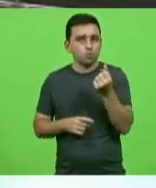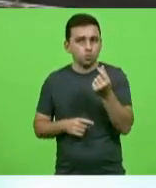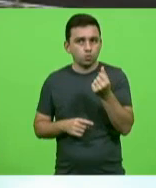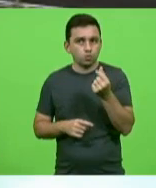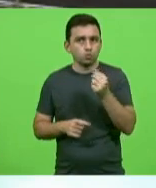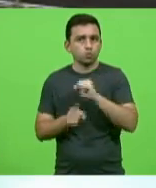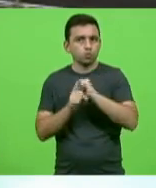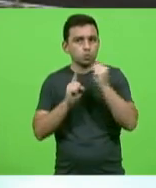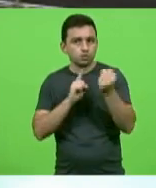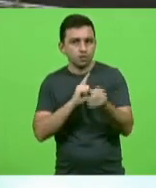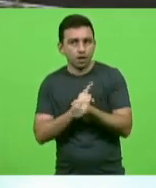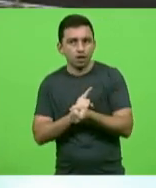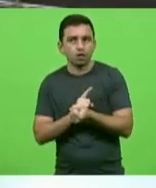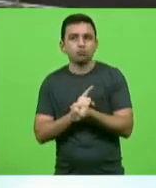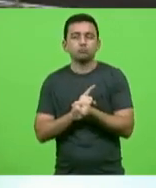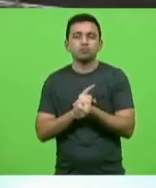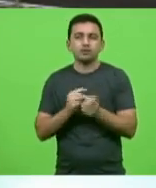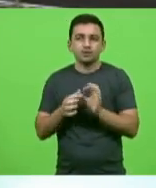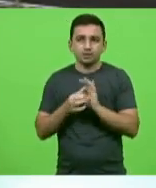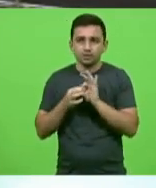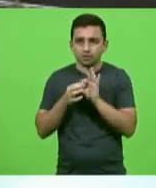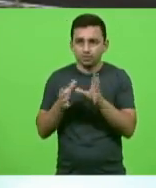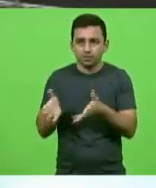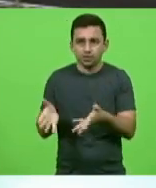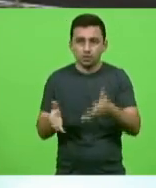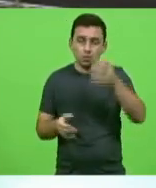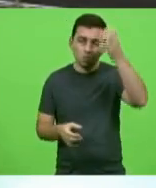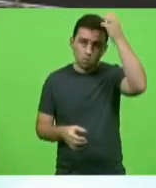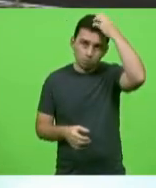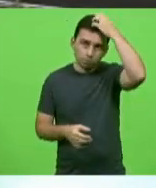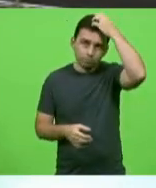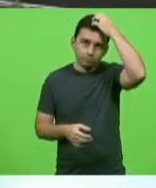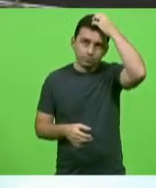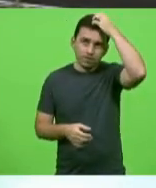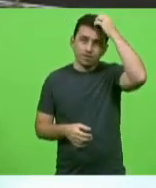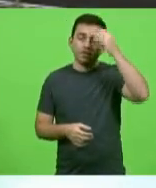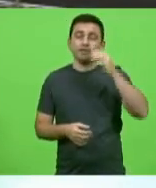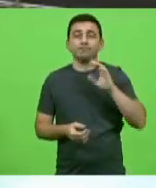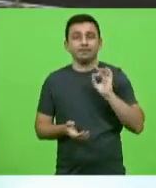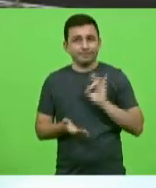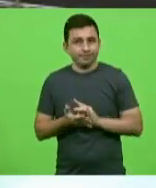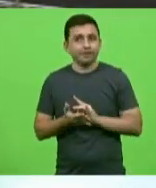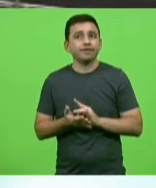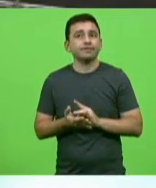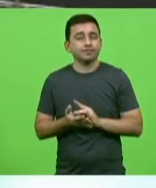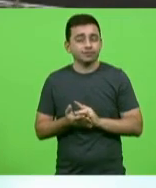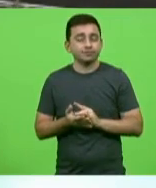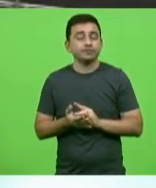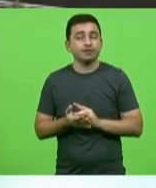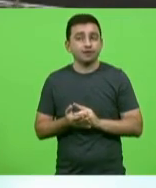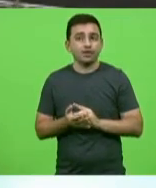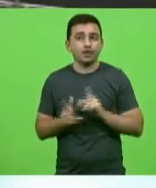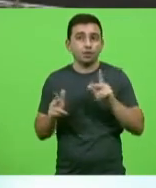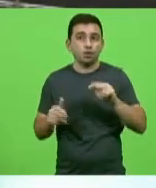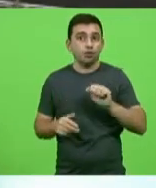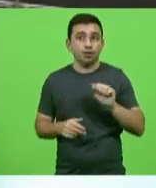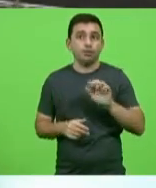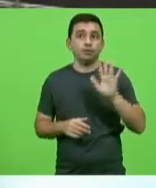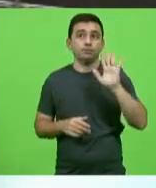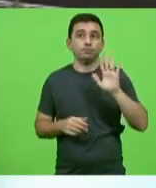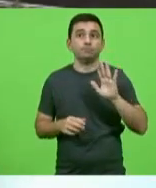sociais da absolvição de um com de um culpado são realmente muito altos mas